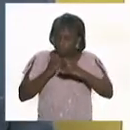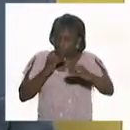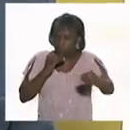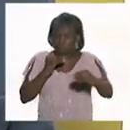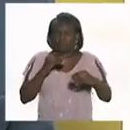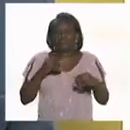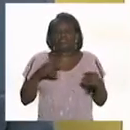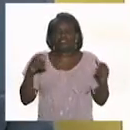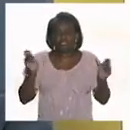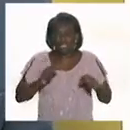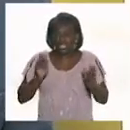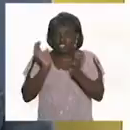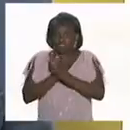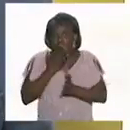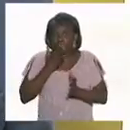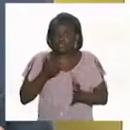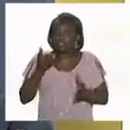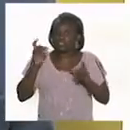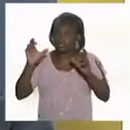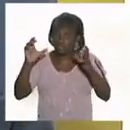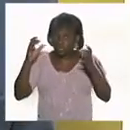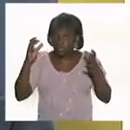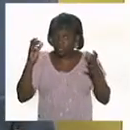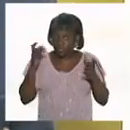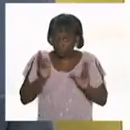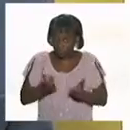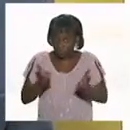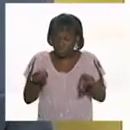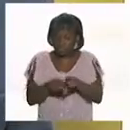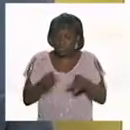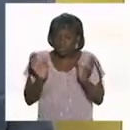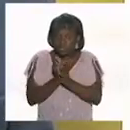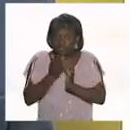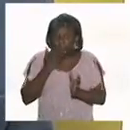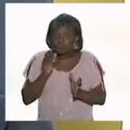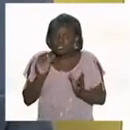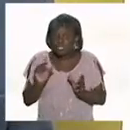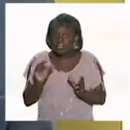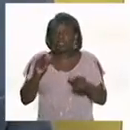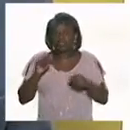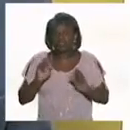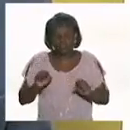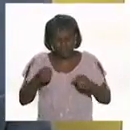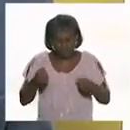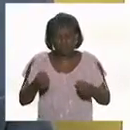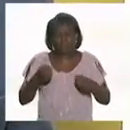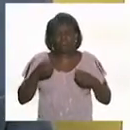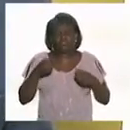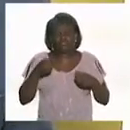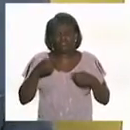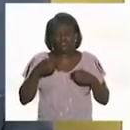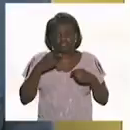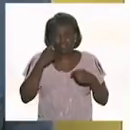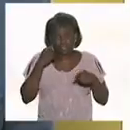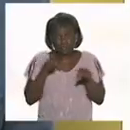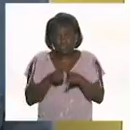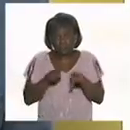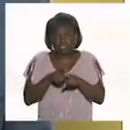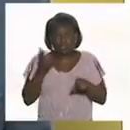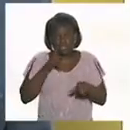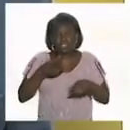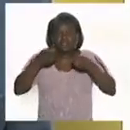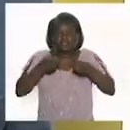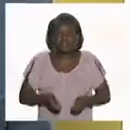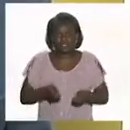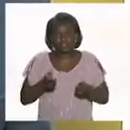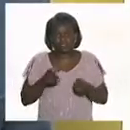seja estável e que permita que os grandes tenham interesse e que os pequenos possam participar com força, até como forma